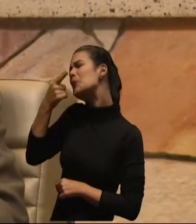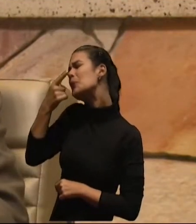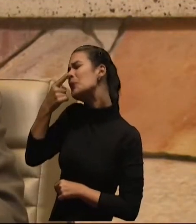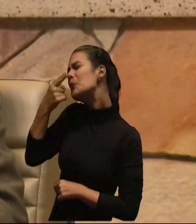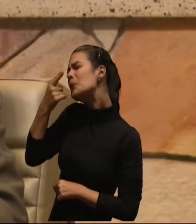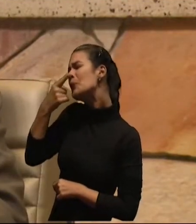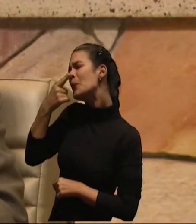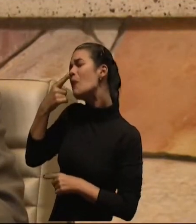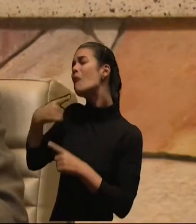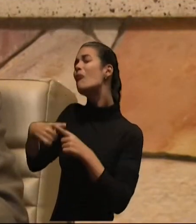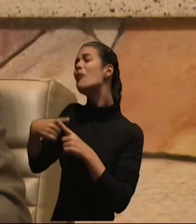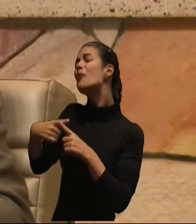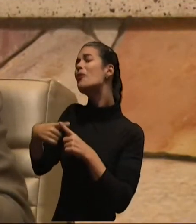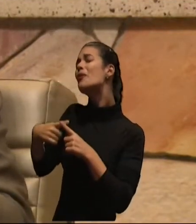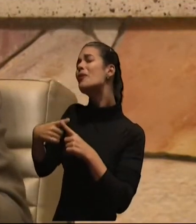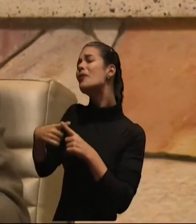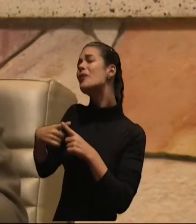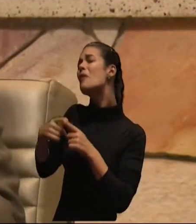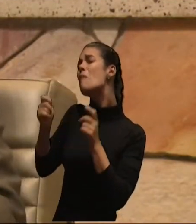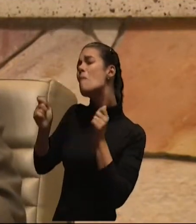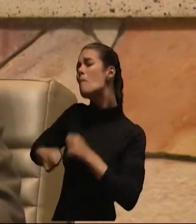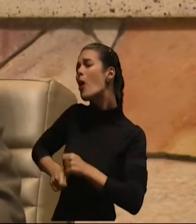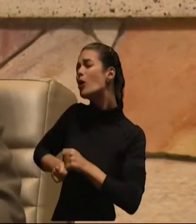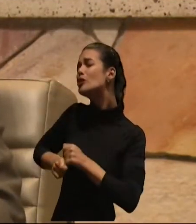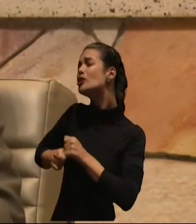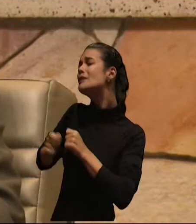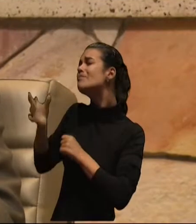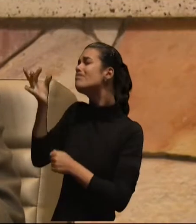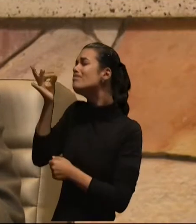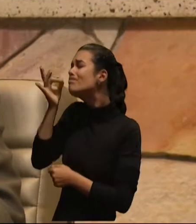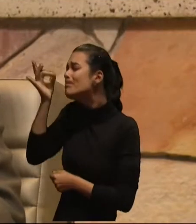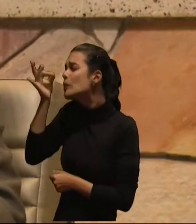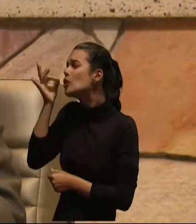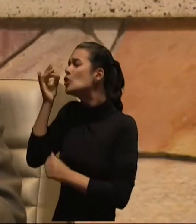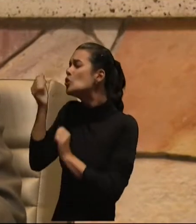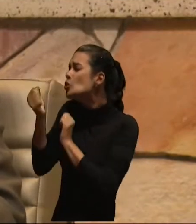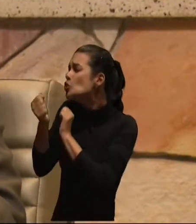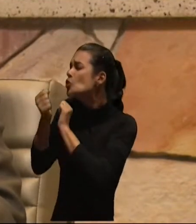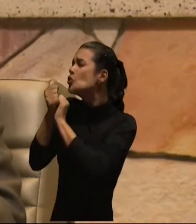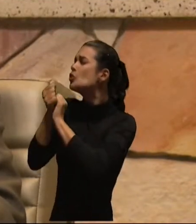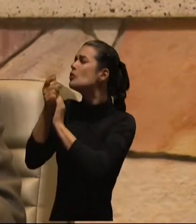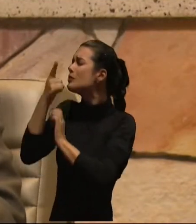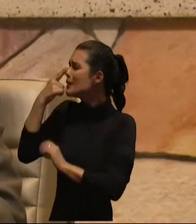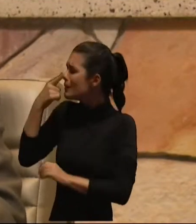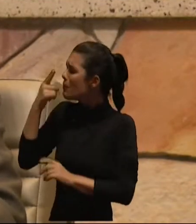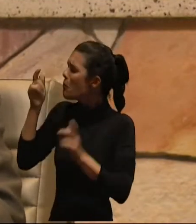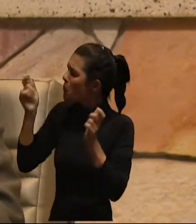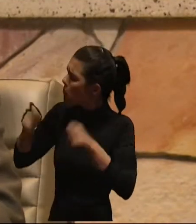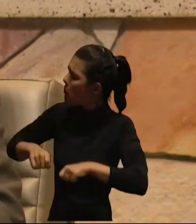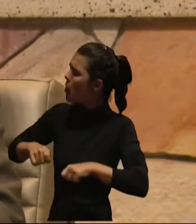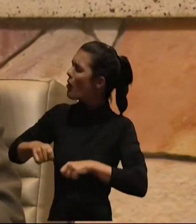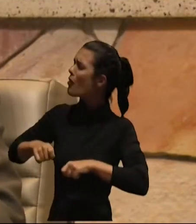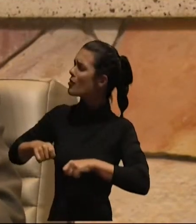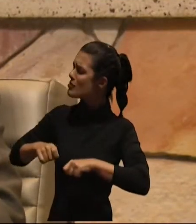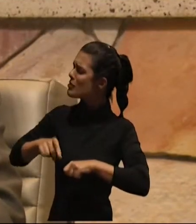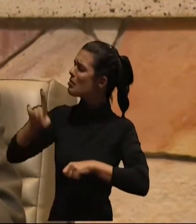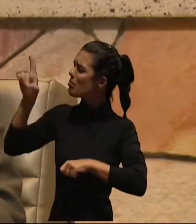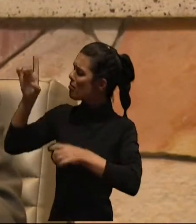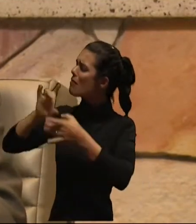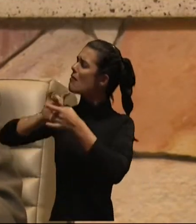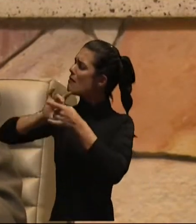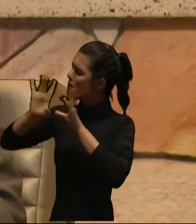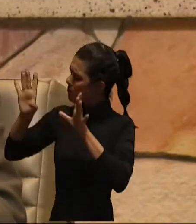de que nós podemos ter contigo esta intimidade, porque Tu nos ofereces esta possibilidade, Senhor,